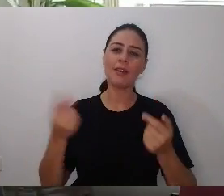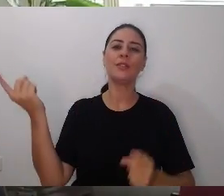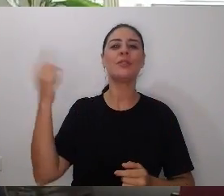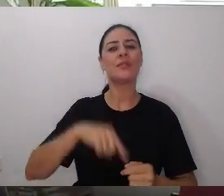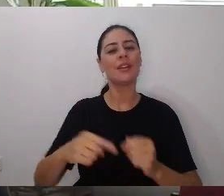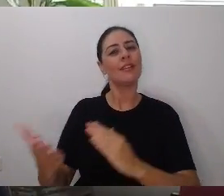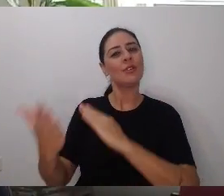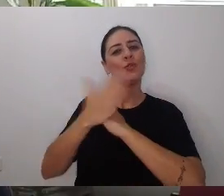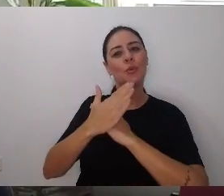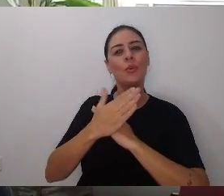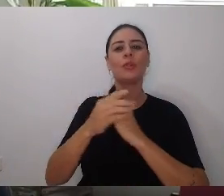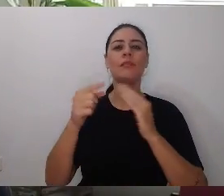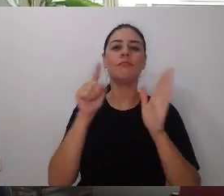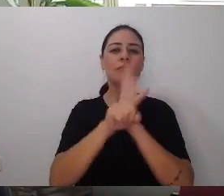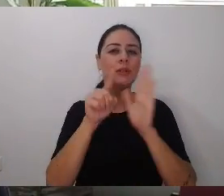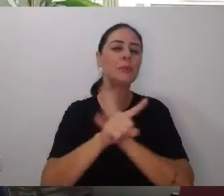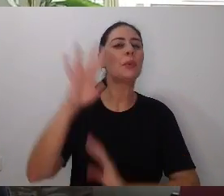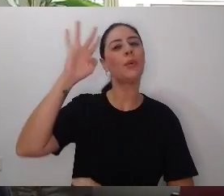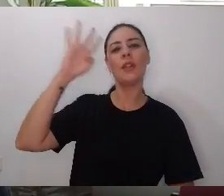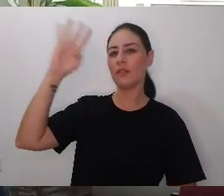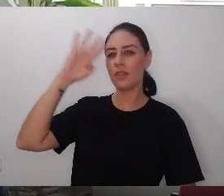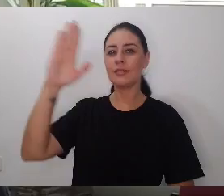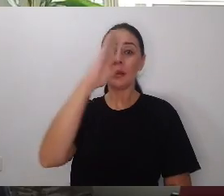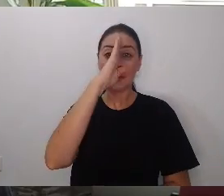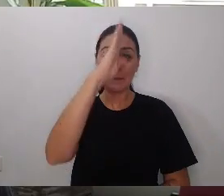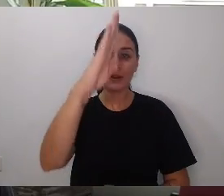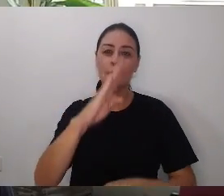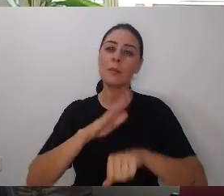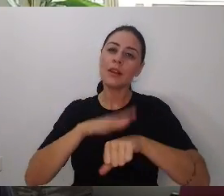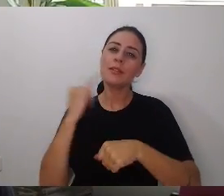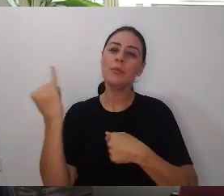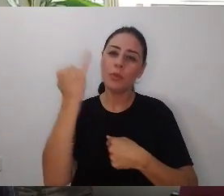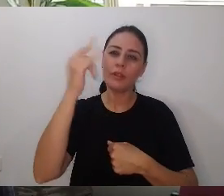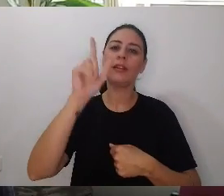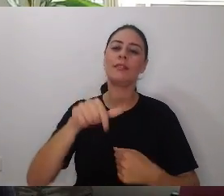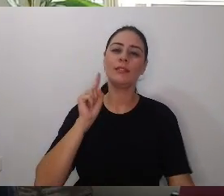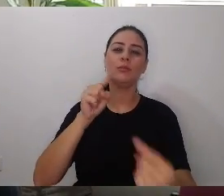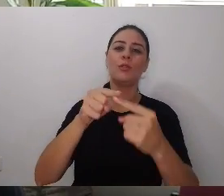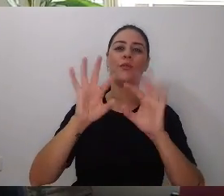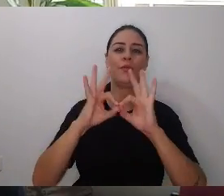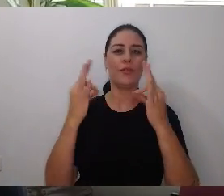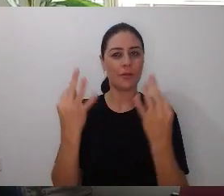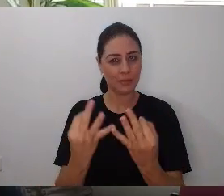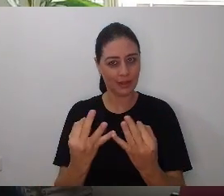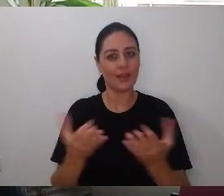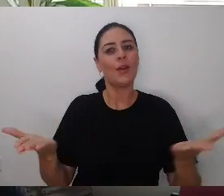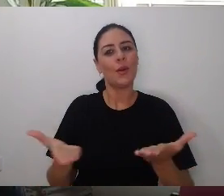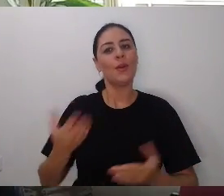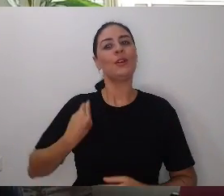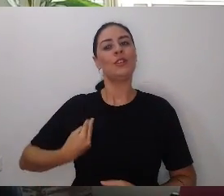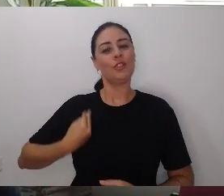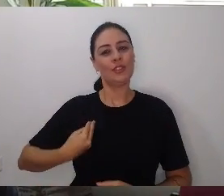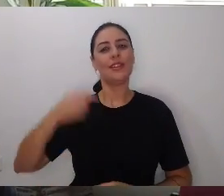vêm contribuir com esses questionamentos, com essas reflexões, mas o mais importante, para chegar às nossas